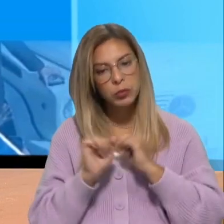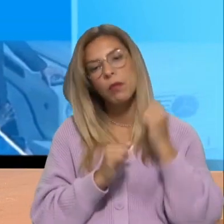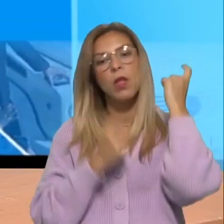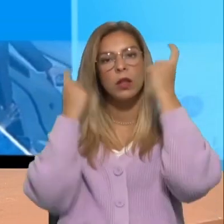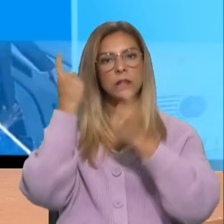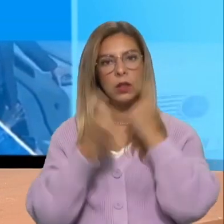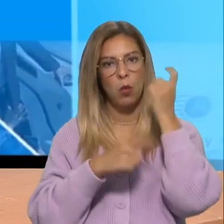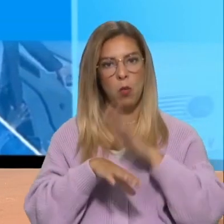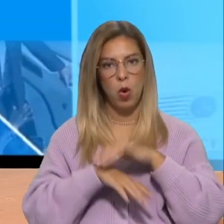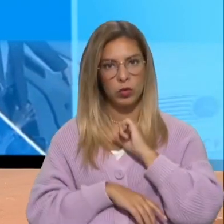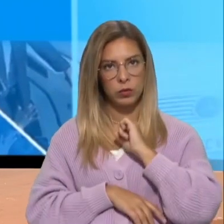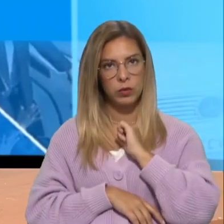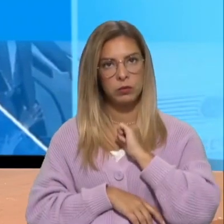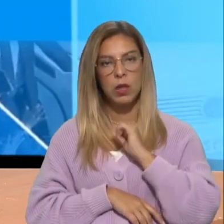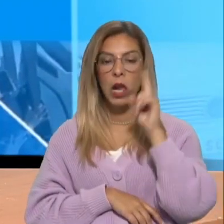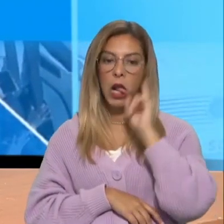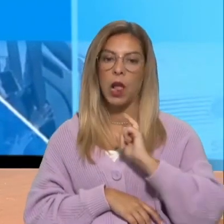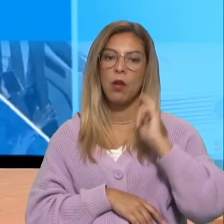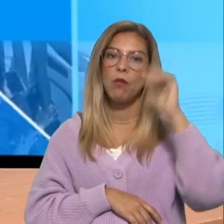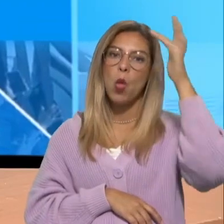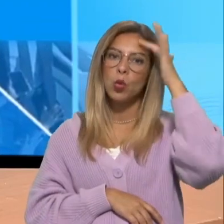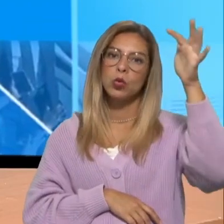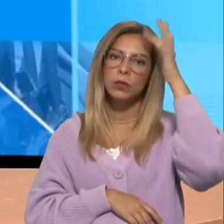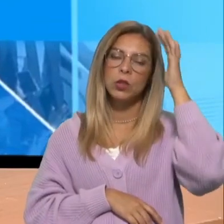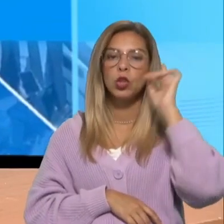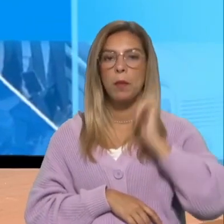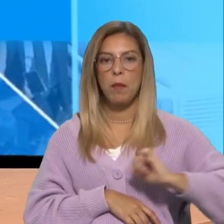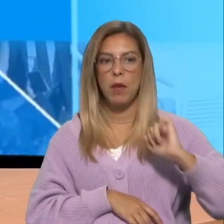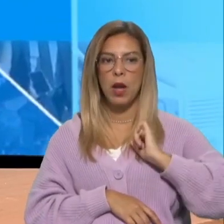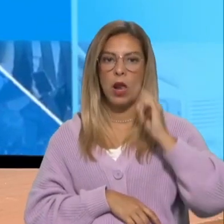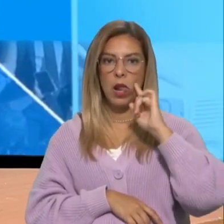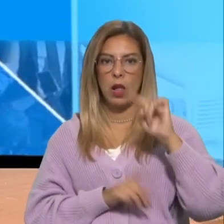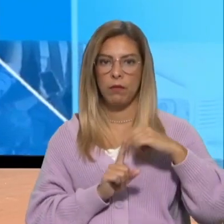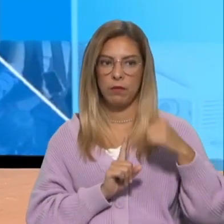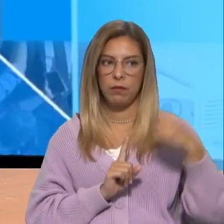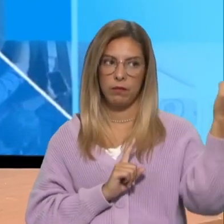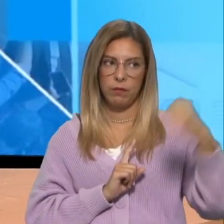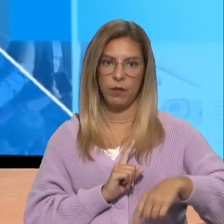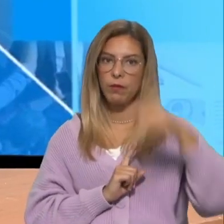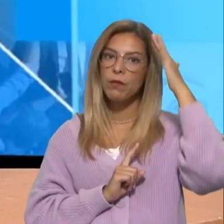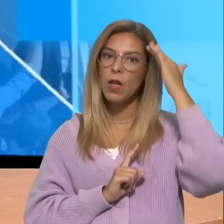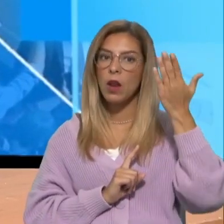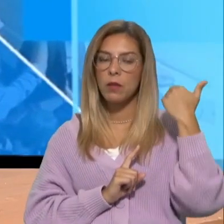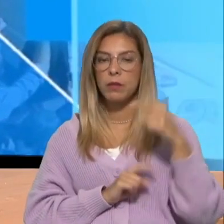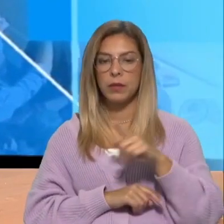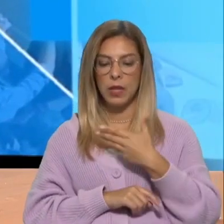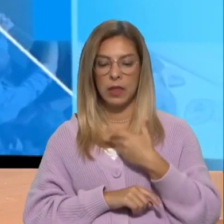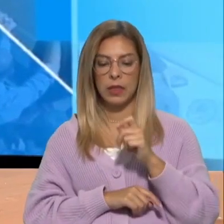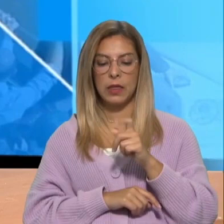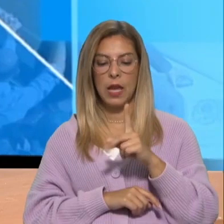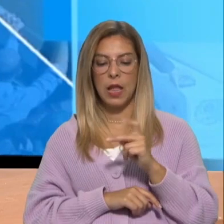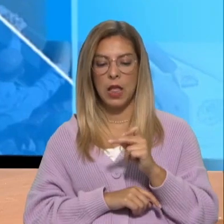com uma filósofa espanhola, que este ano já esteve em Portugal, em fevereiro, que se chama Adela Cortina, e